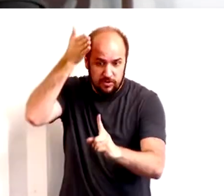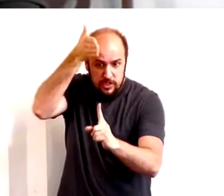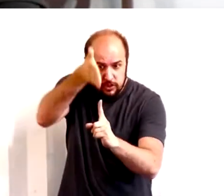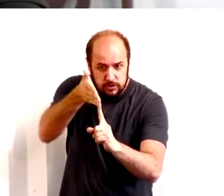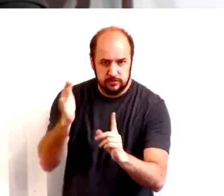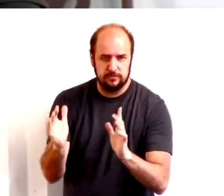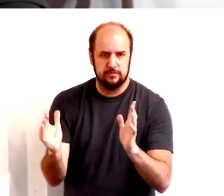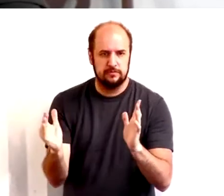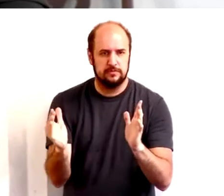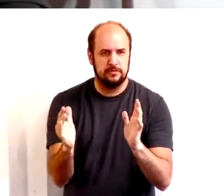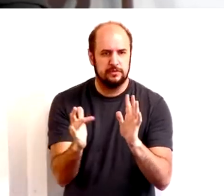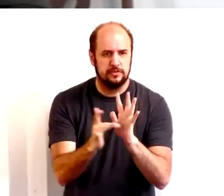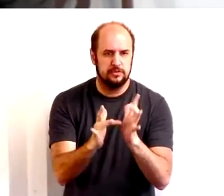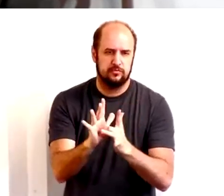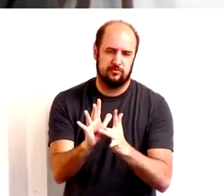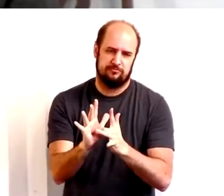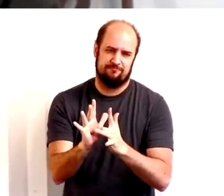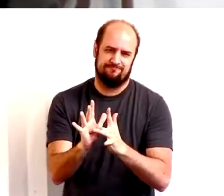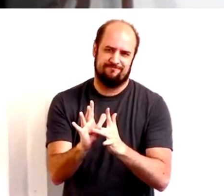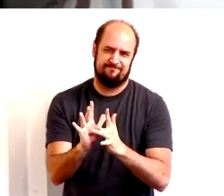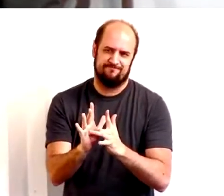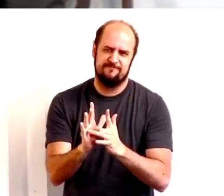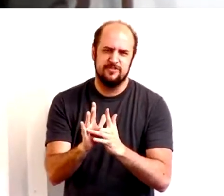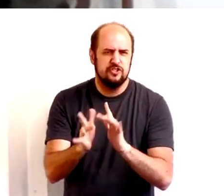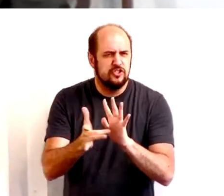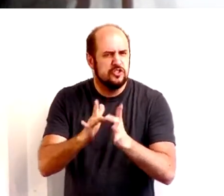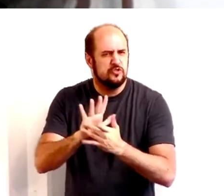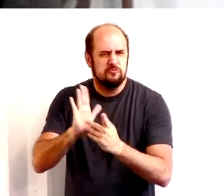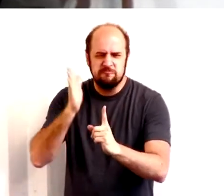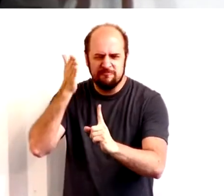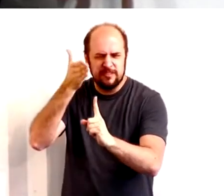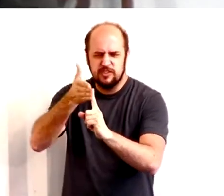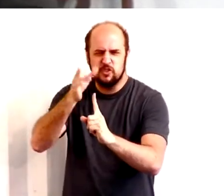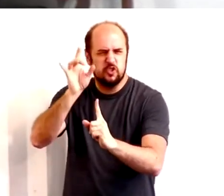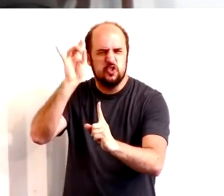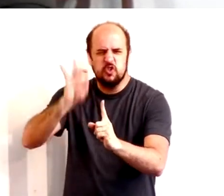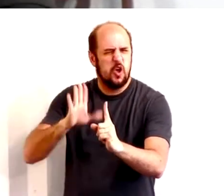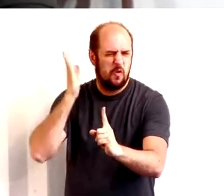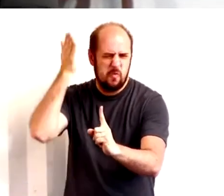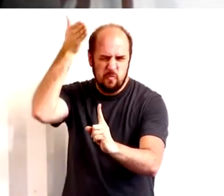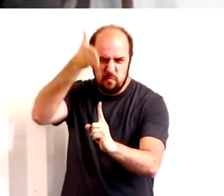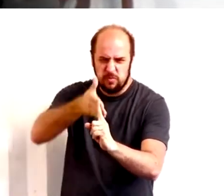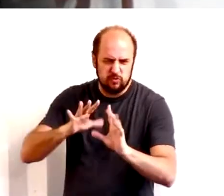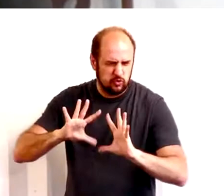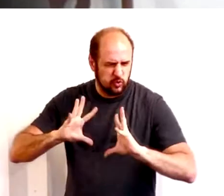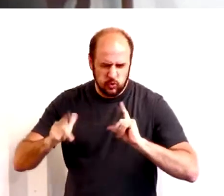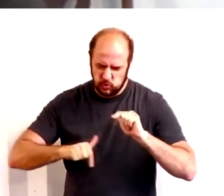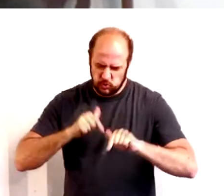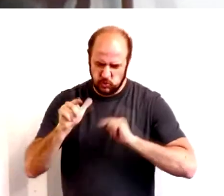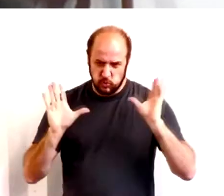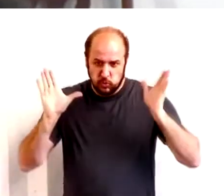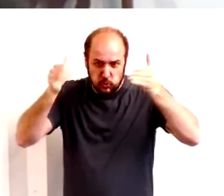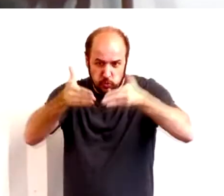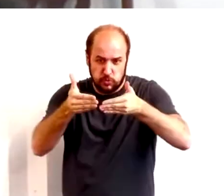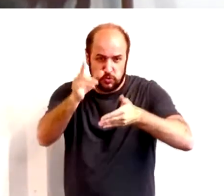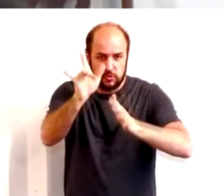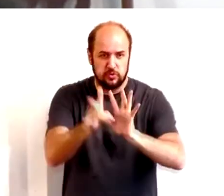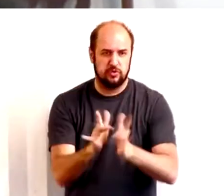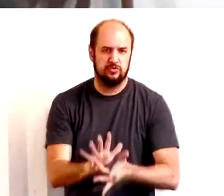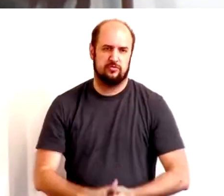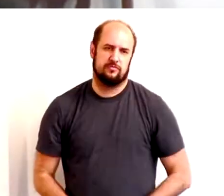cristocêntrico, em que o Senhor é a centralidade de todas as suas ações,